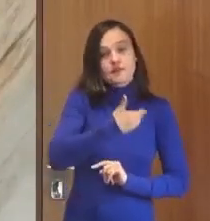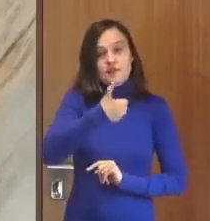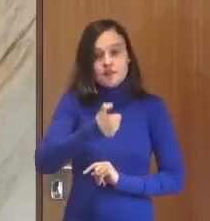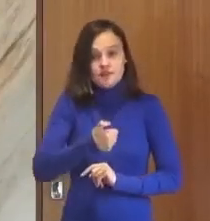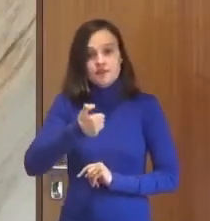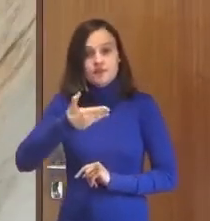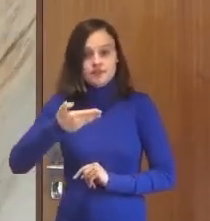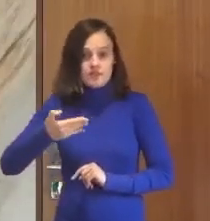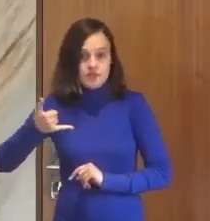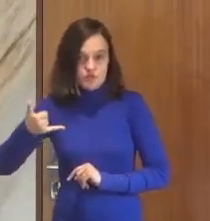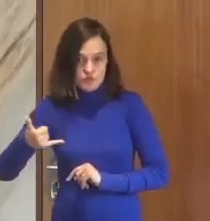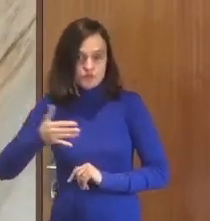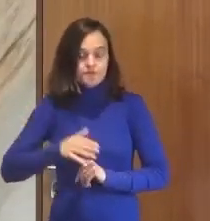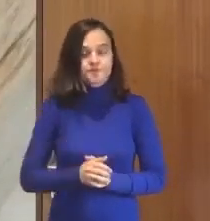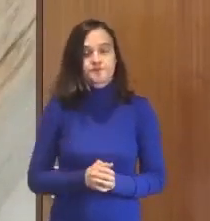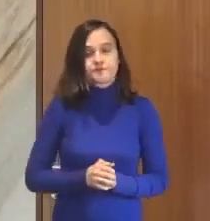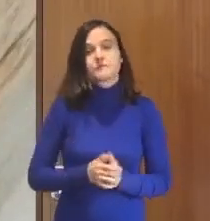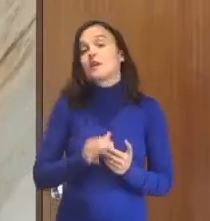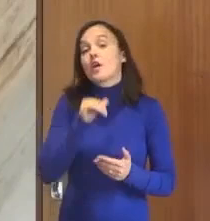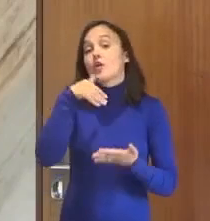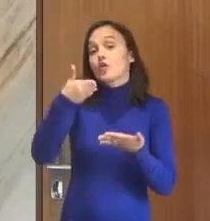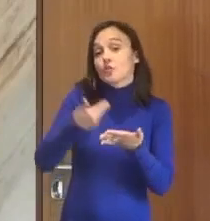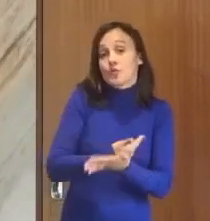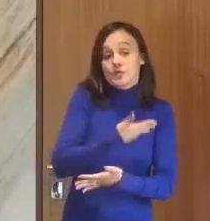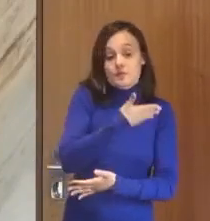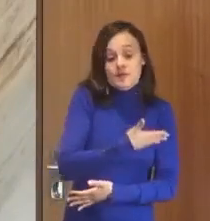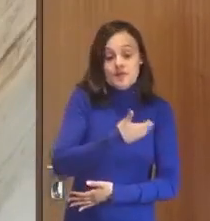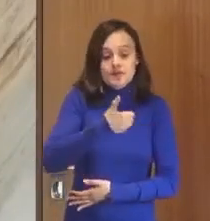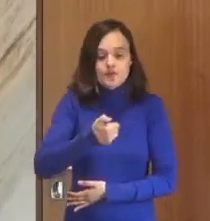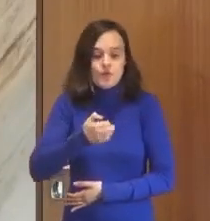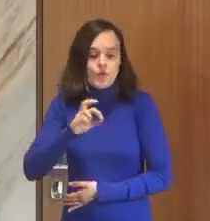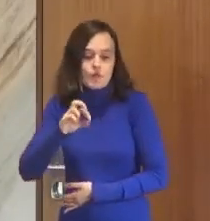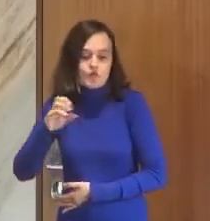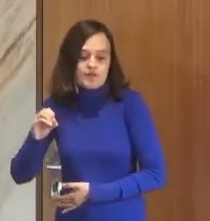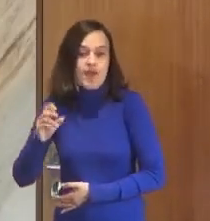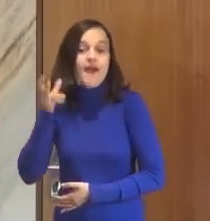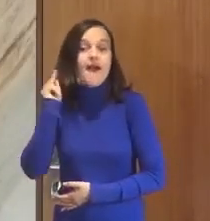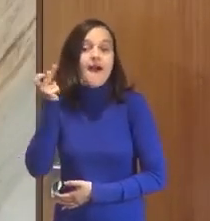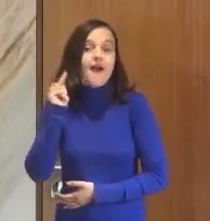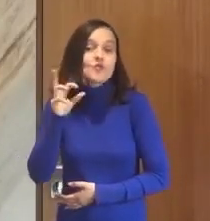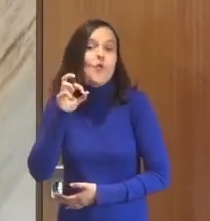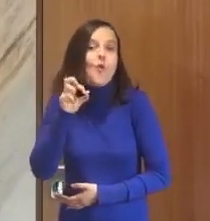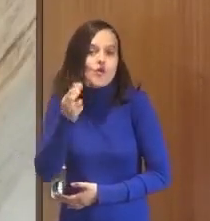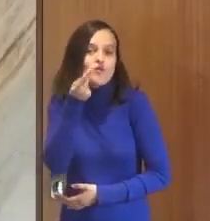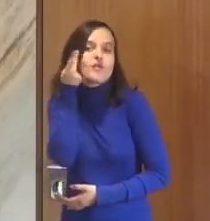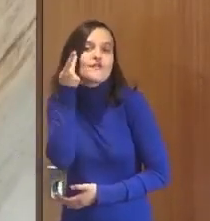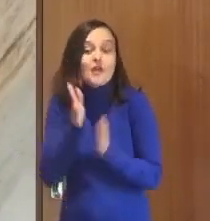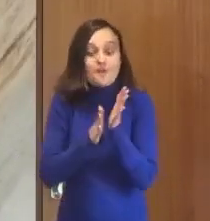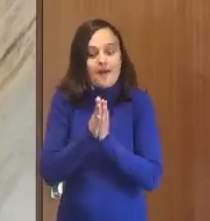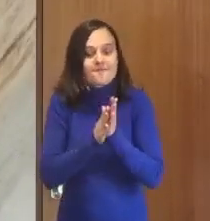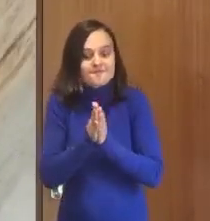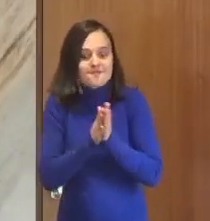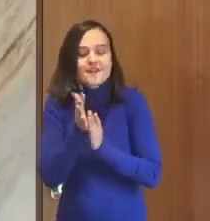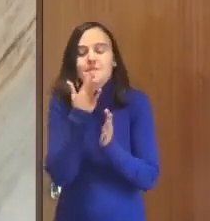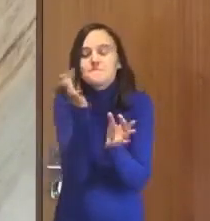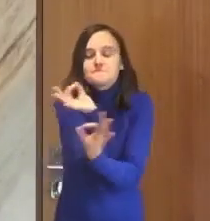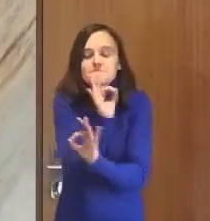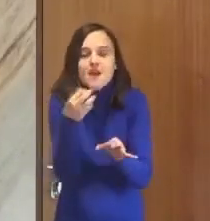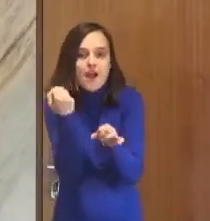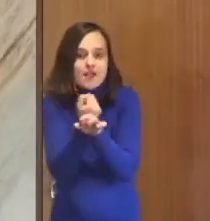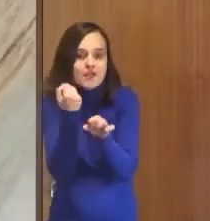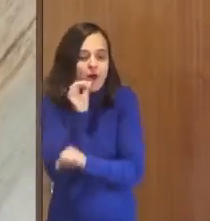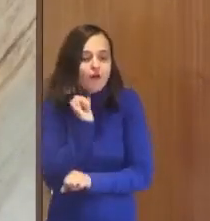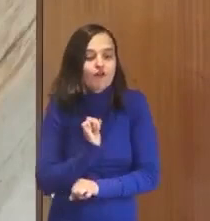1572, desculpem, e morre em 1580. Portanto, tem 8 anos de vida para burilar, aperfeiçoar a sua